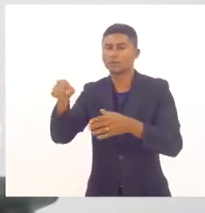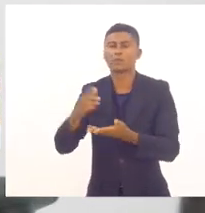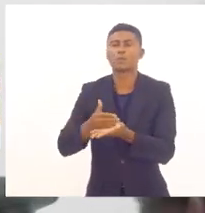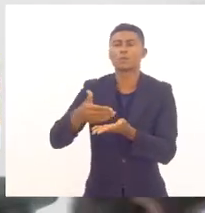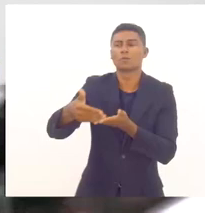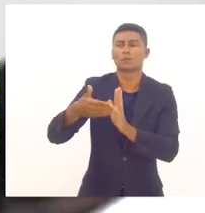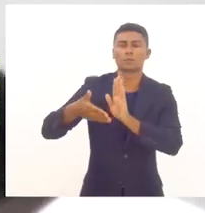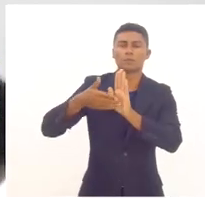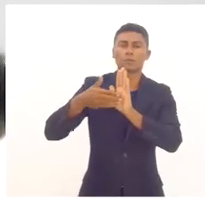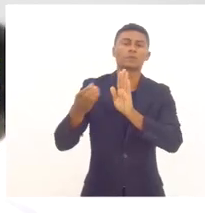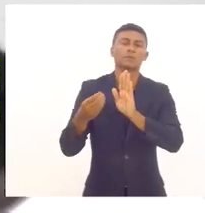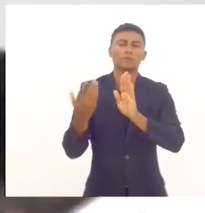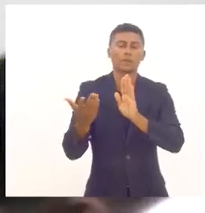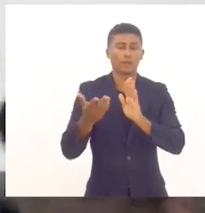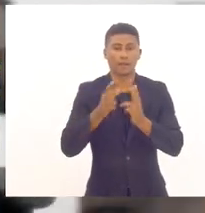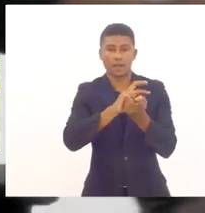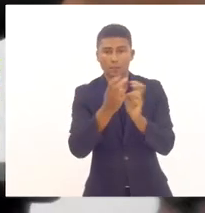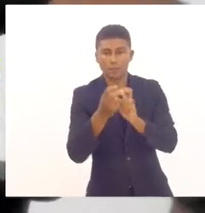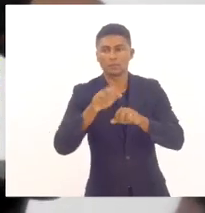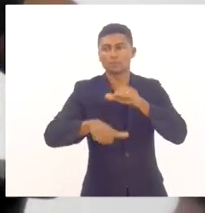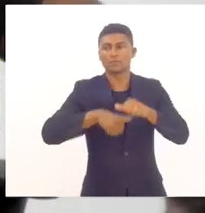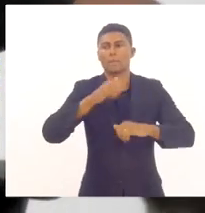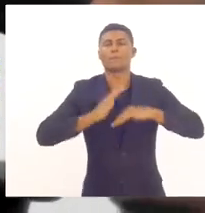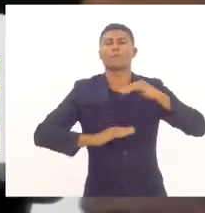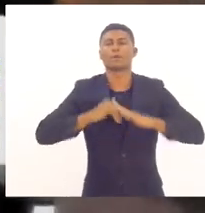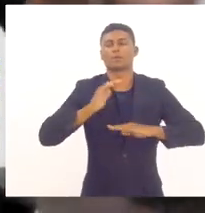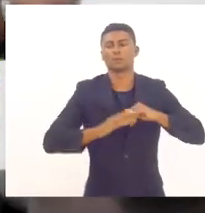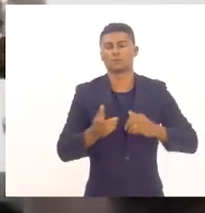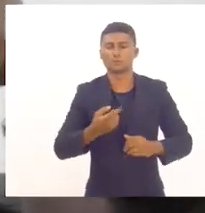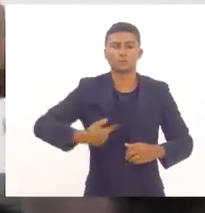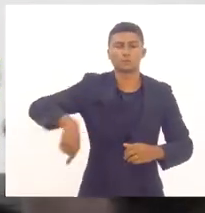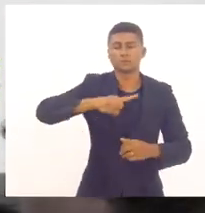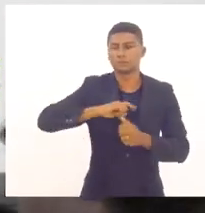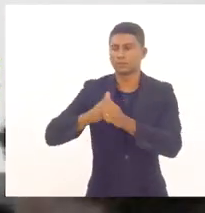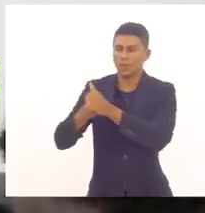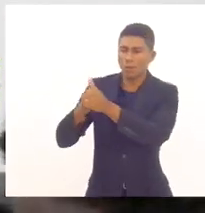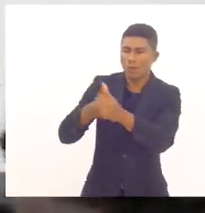de profissionalização. E a gente vem acompanhando tudo isso.